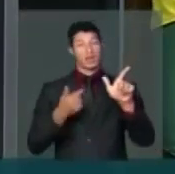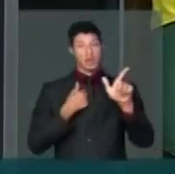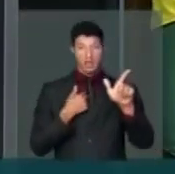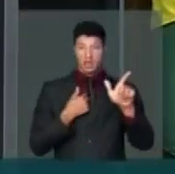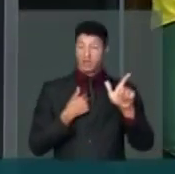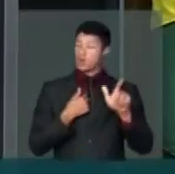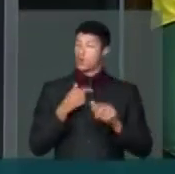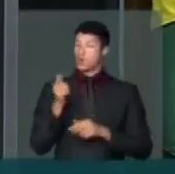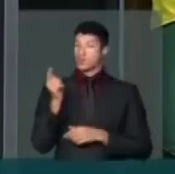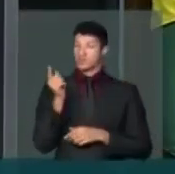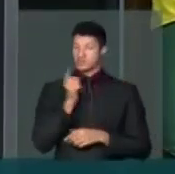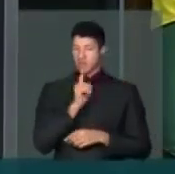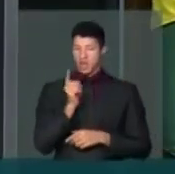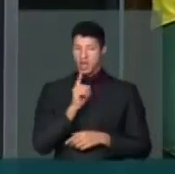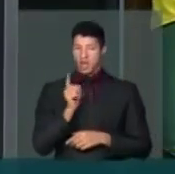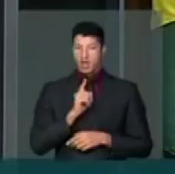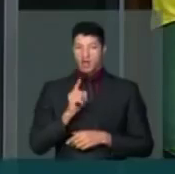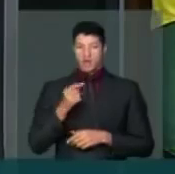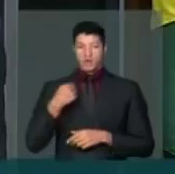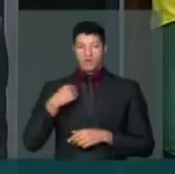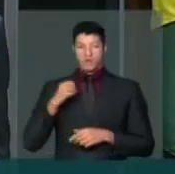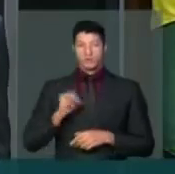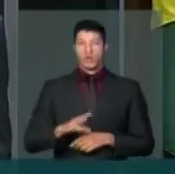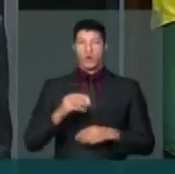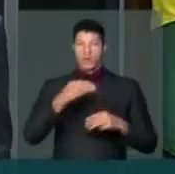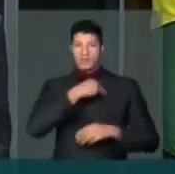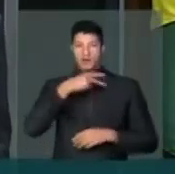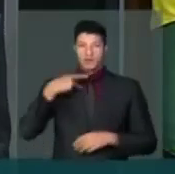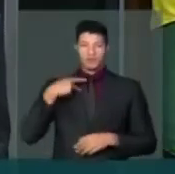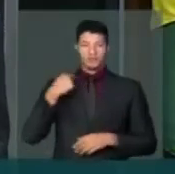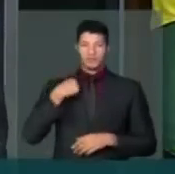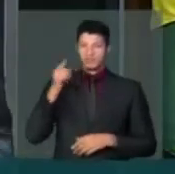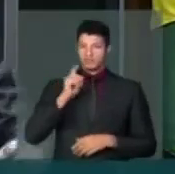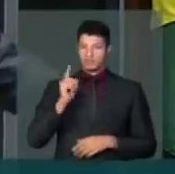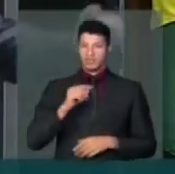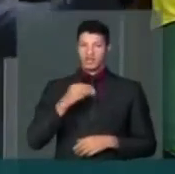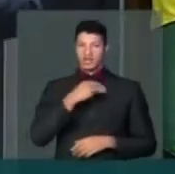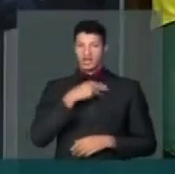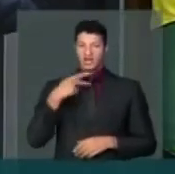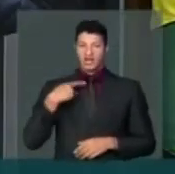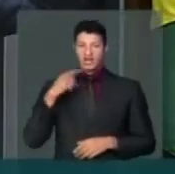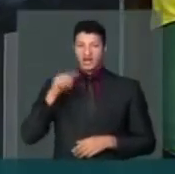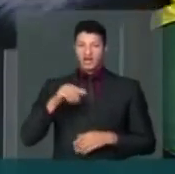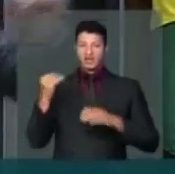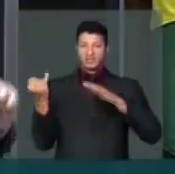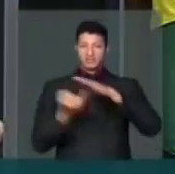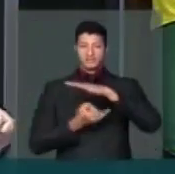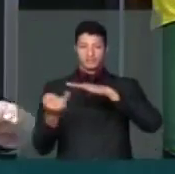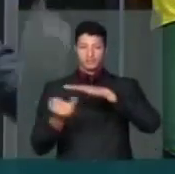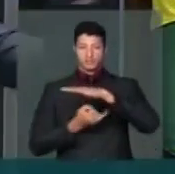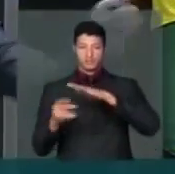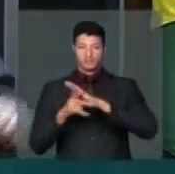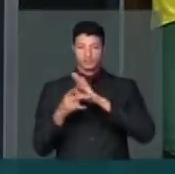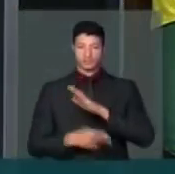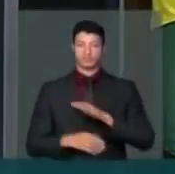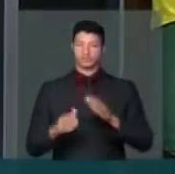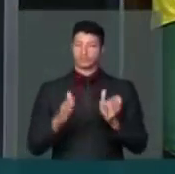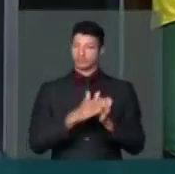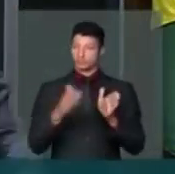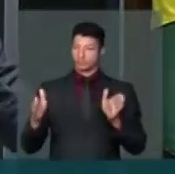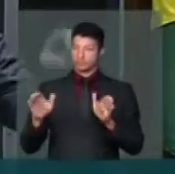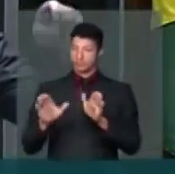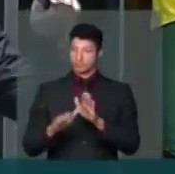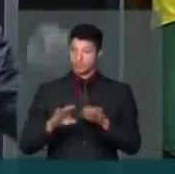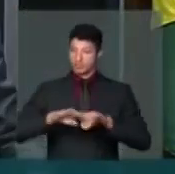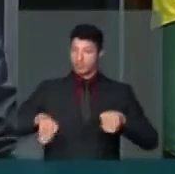não sou o Ministério Público. O Ministério Público é uma instituição à parte.